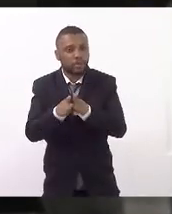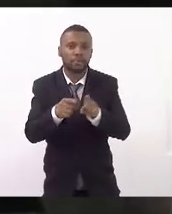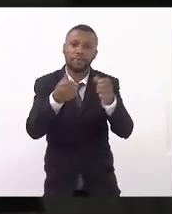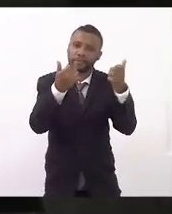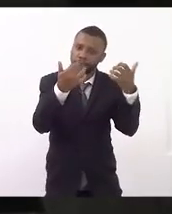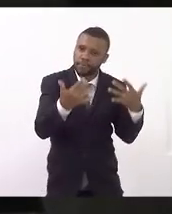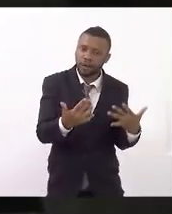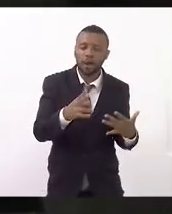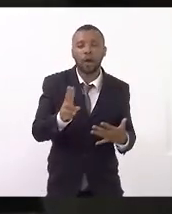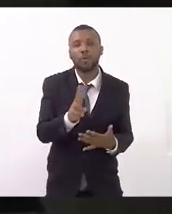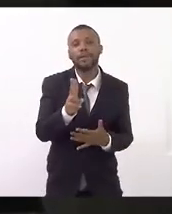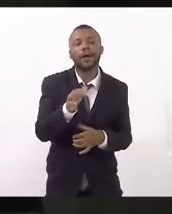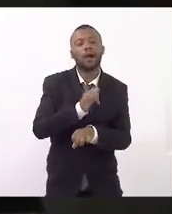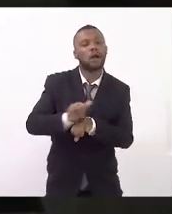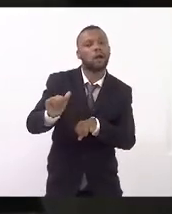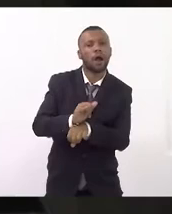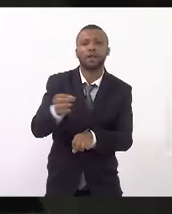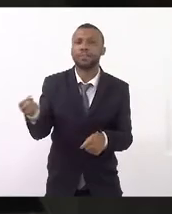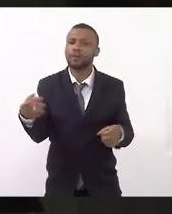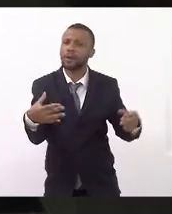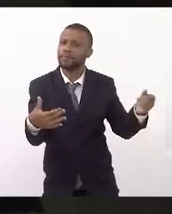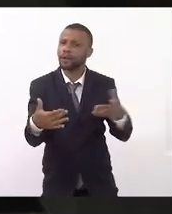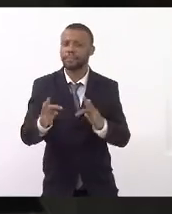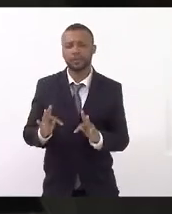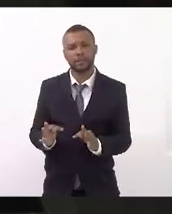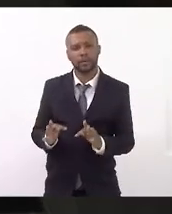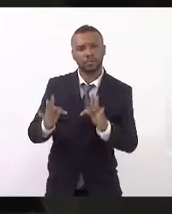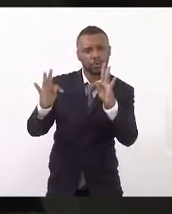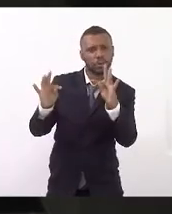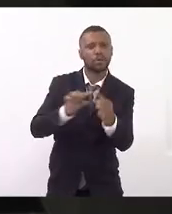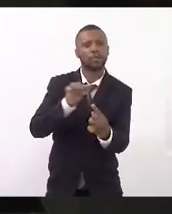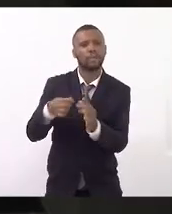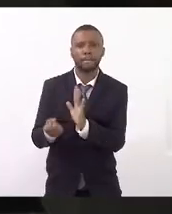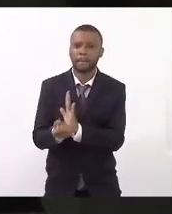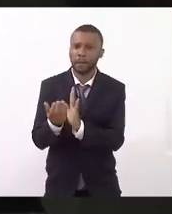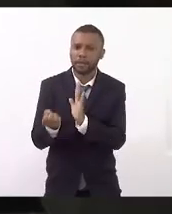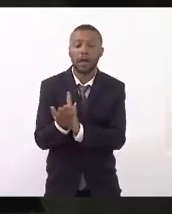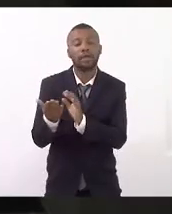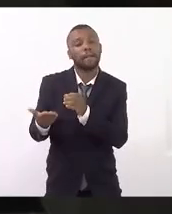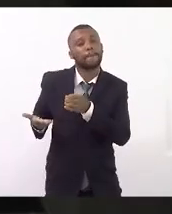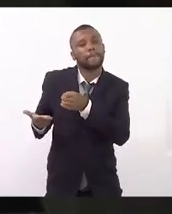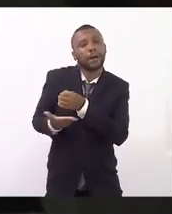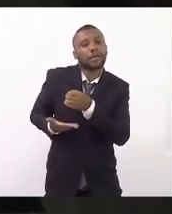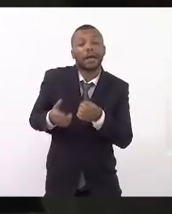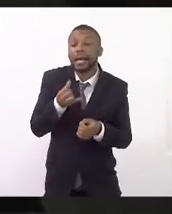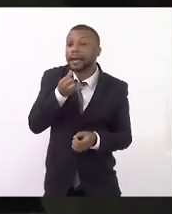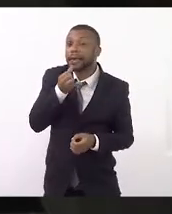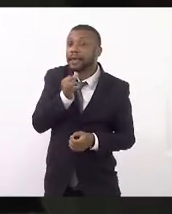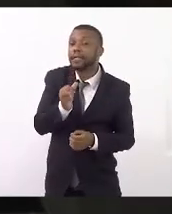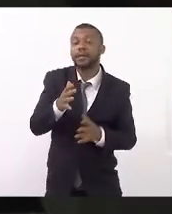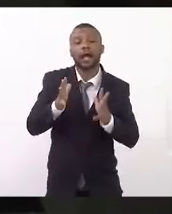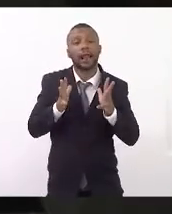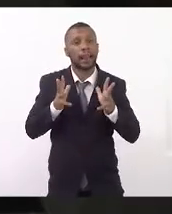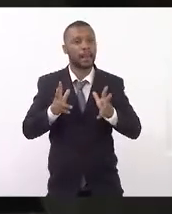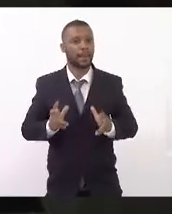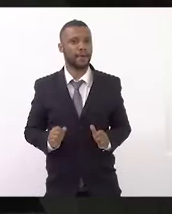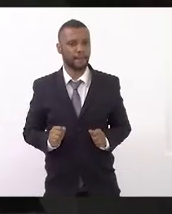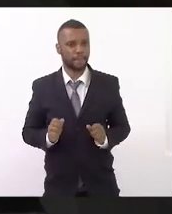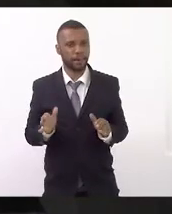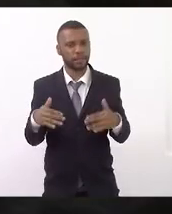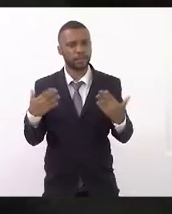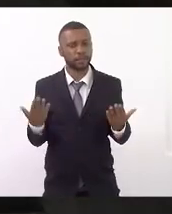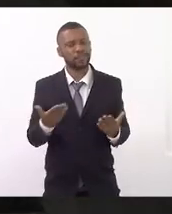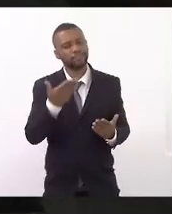usar novas tecnologias para a produção baseada em energia limpa. Então, deputado